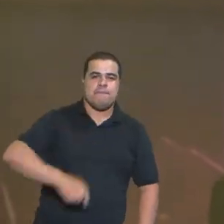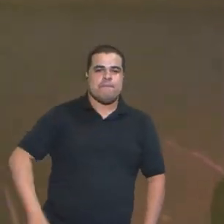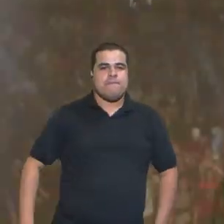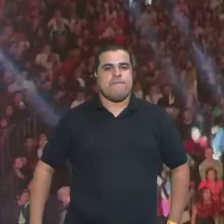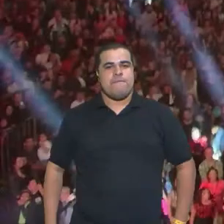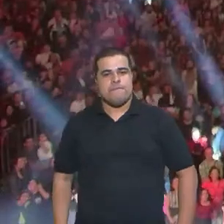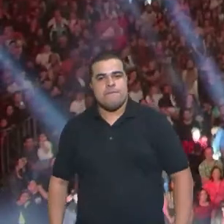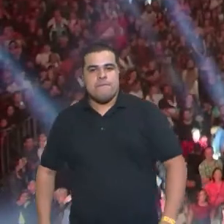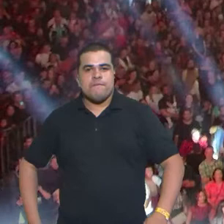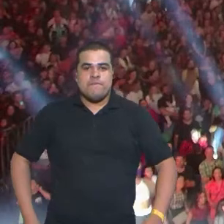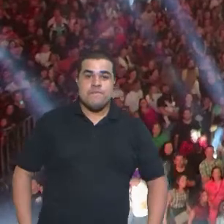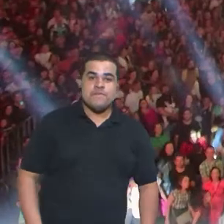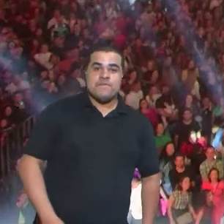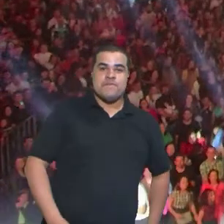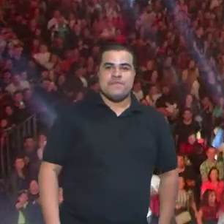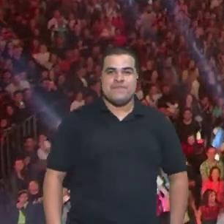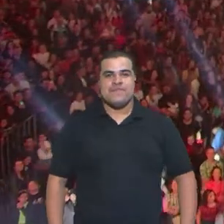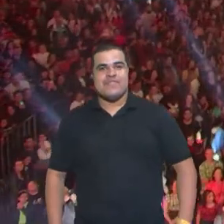filho